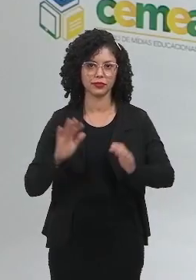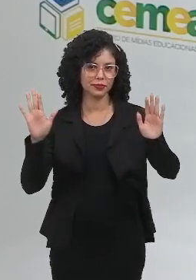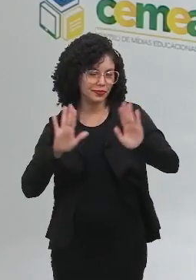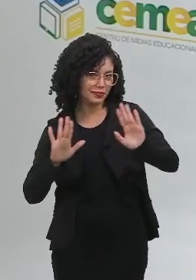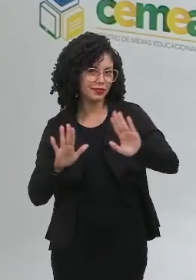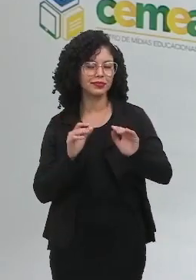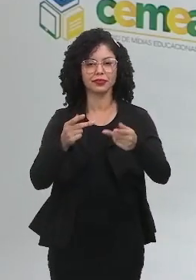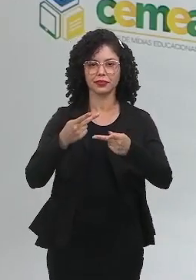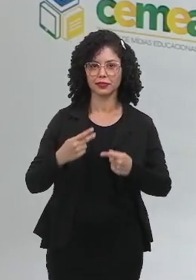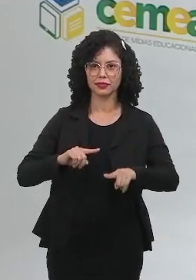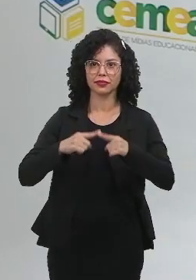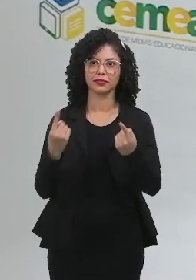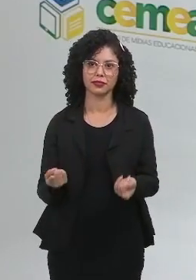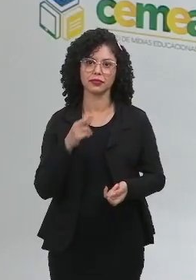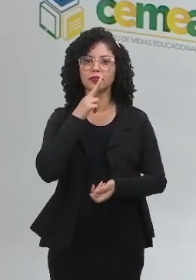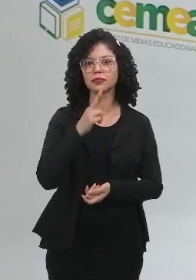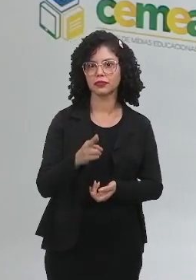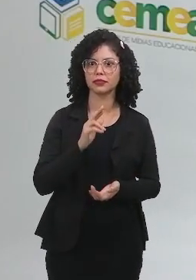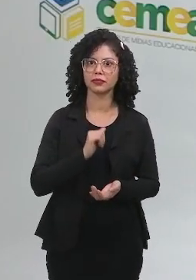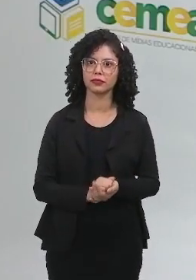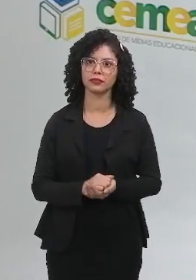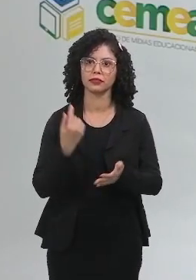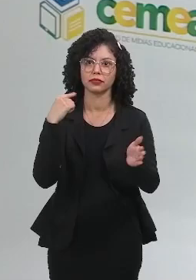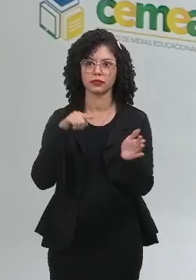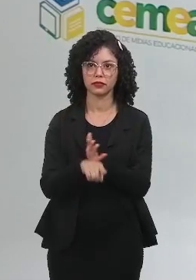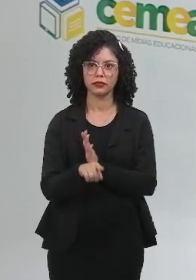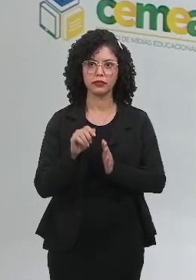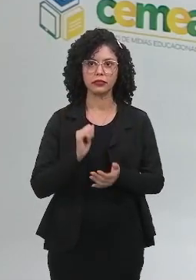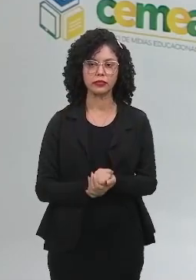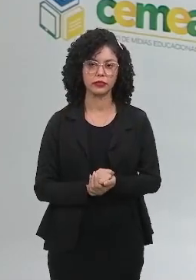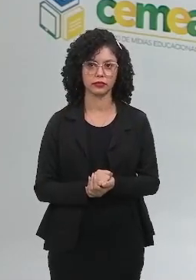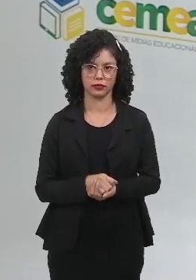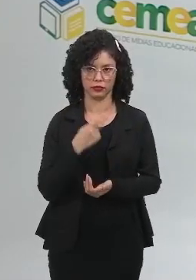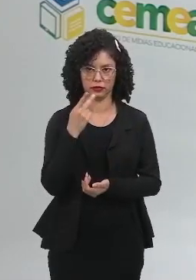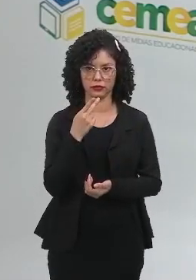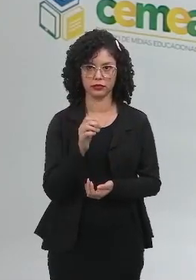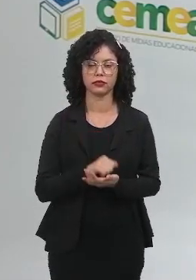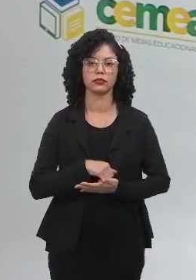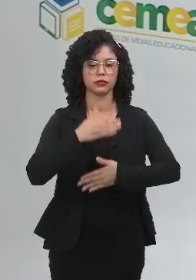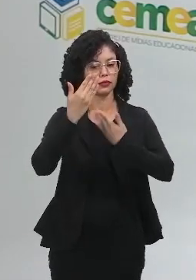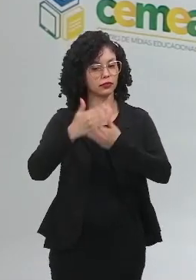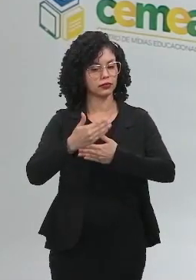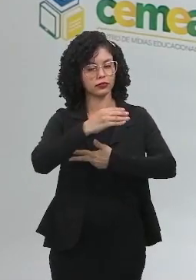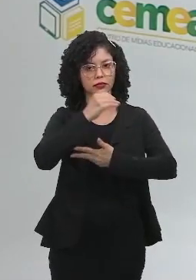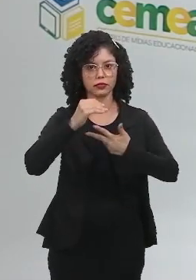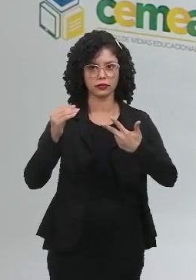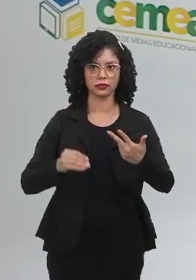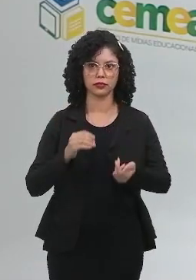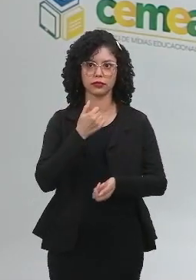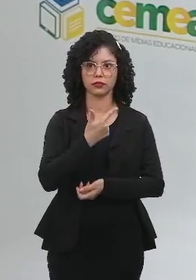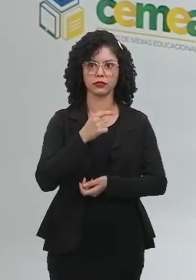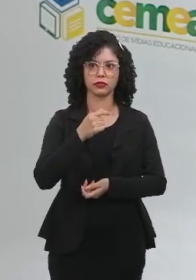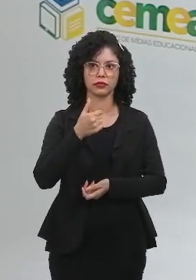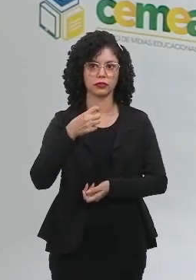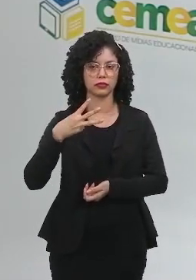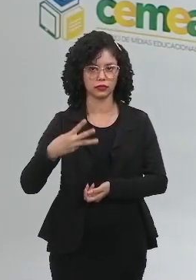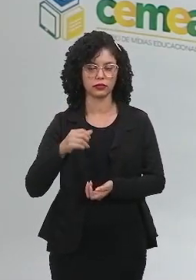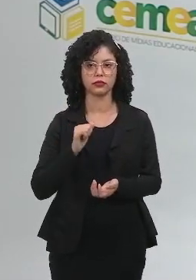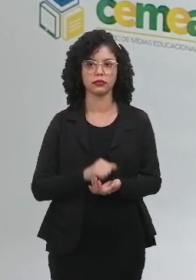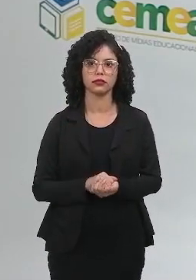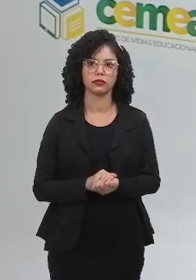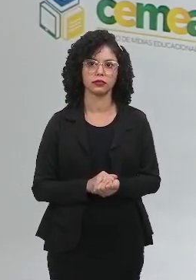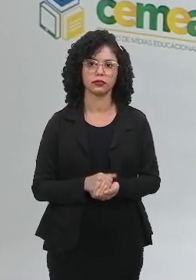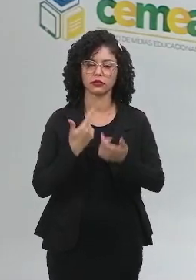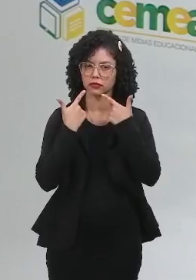Olá bem-vindos a mais uma resolução de questões questão comentada da prova do Enem 2023 prova